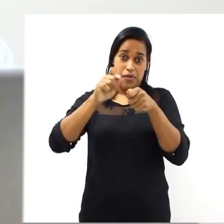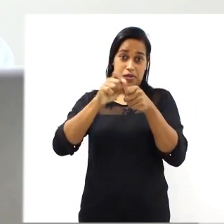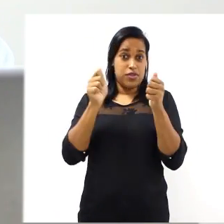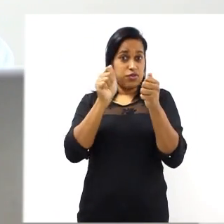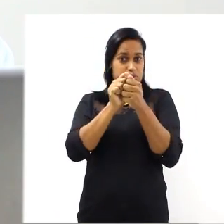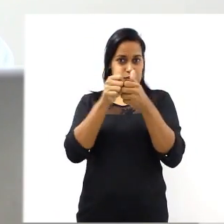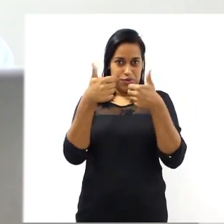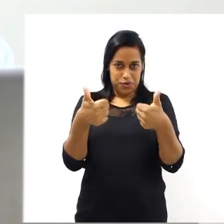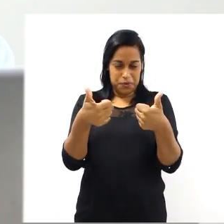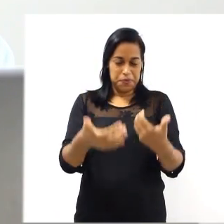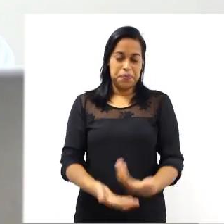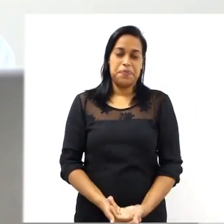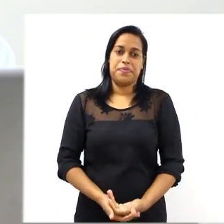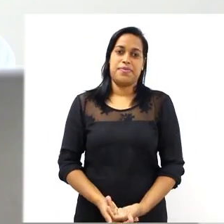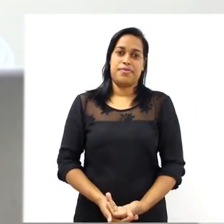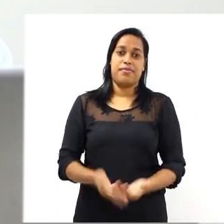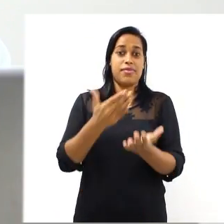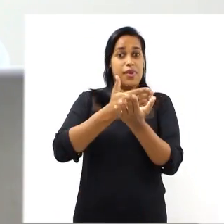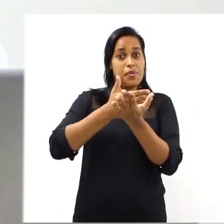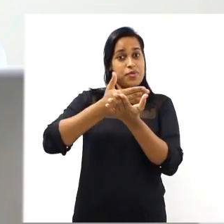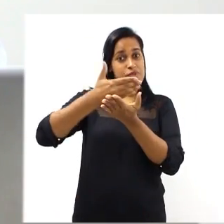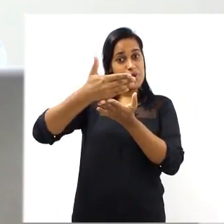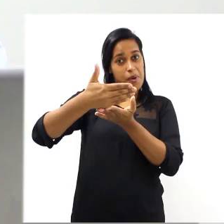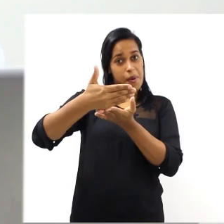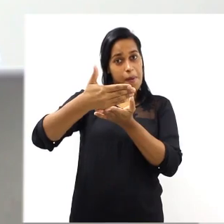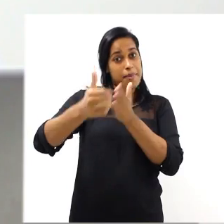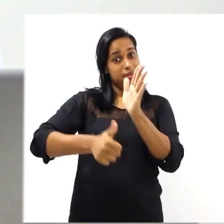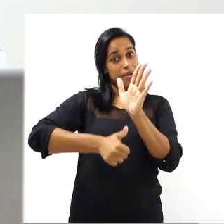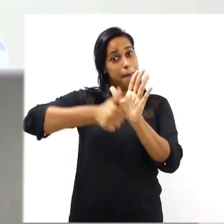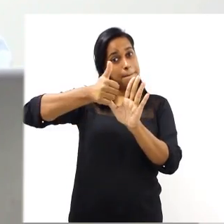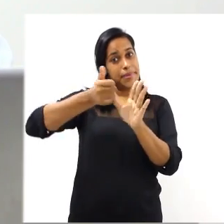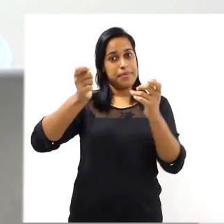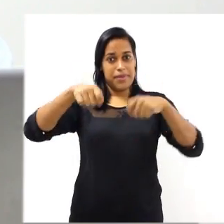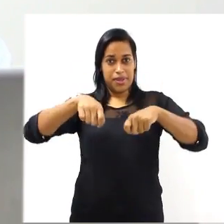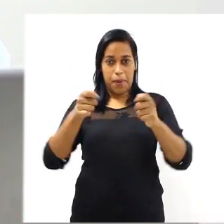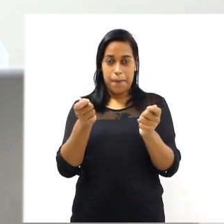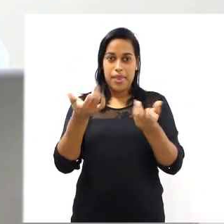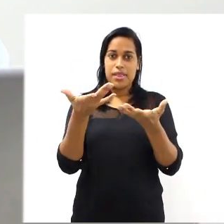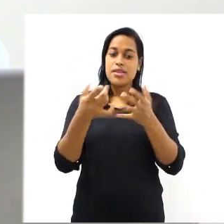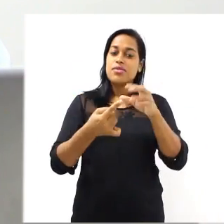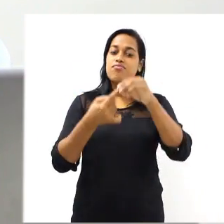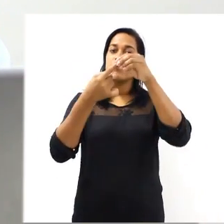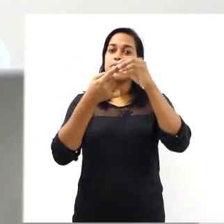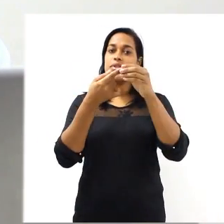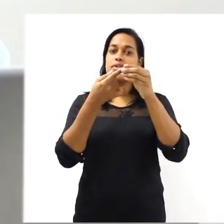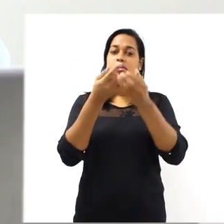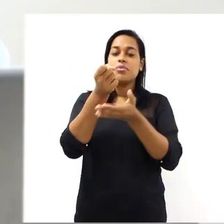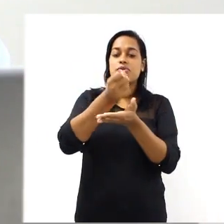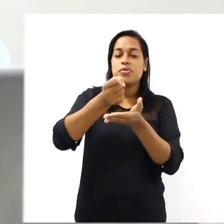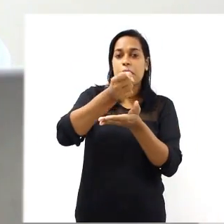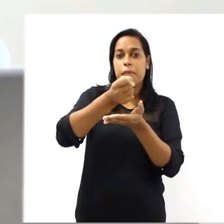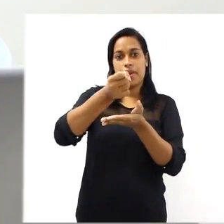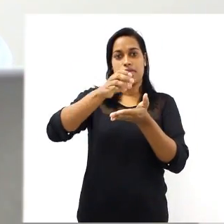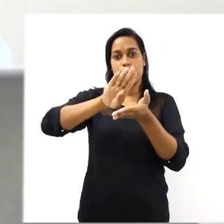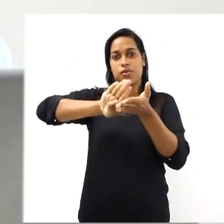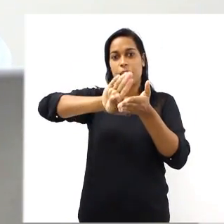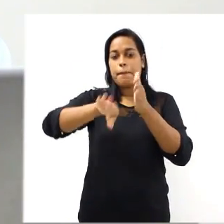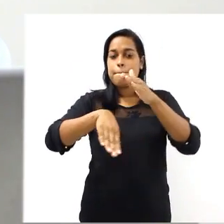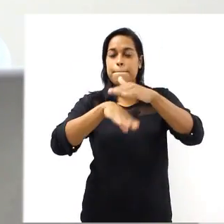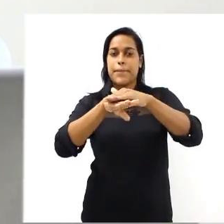juntos. Então vamos iniciar nossa primeira competência com os princípios básicos de banco de dados.